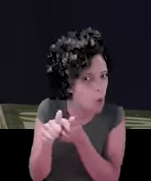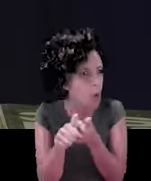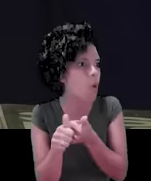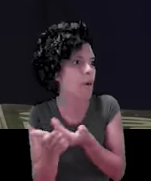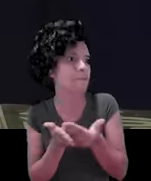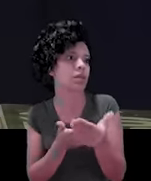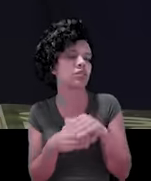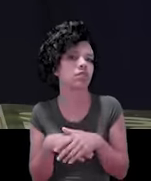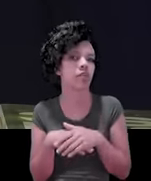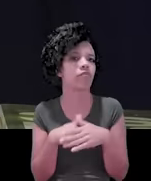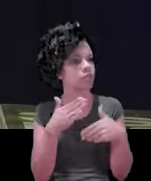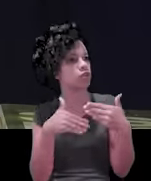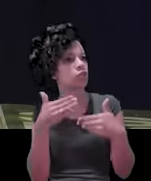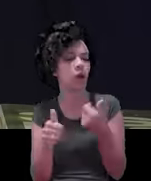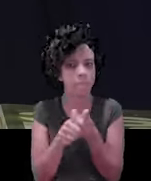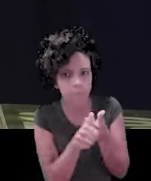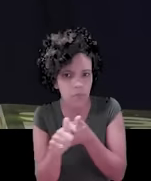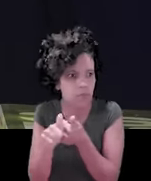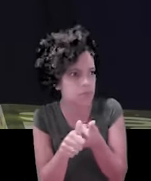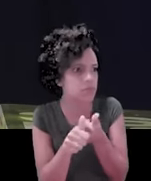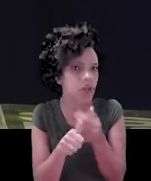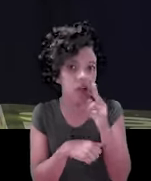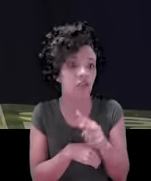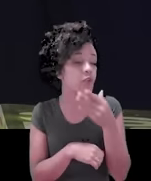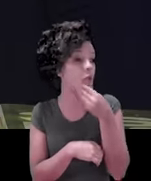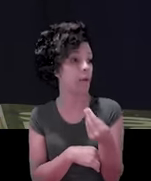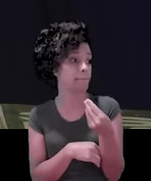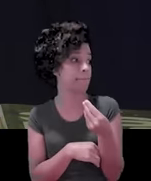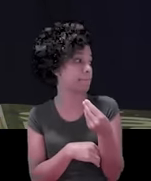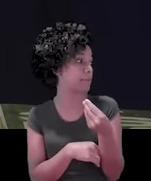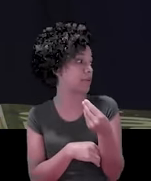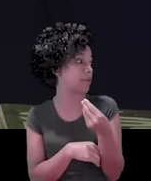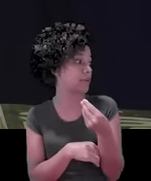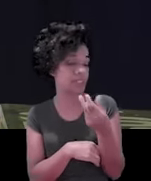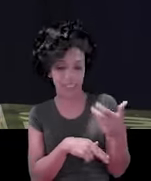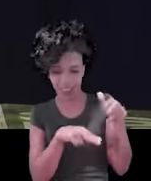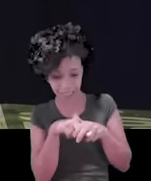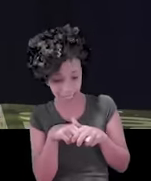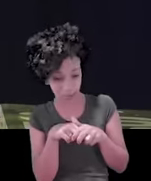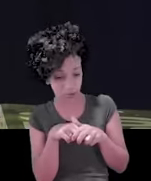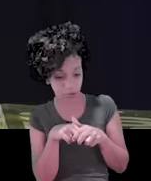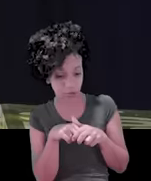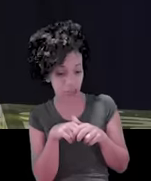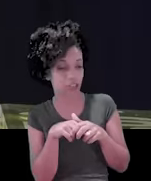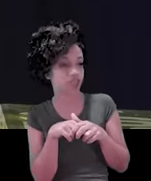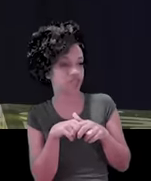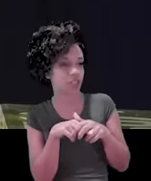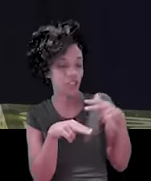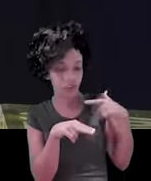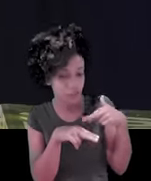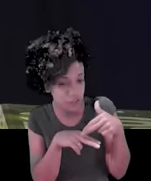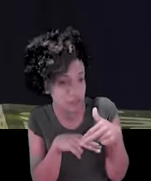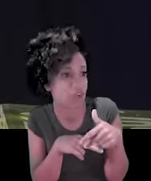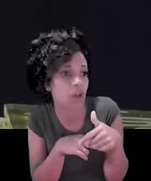seguir conforme eu fui seguindo eu vi o cara tá sentado no chão assim de costa para